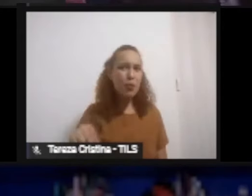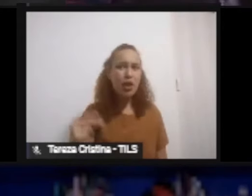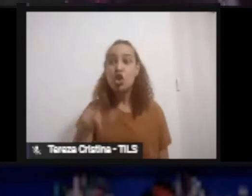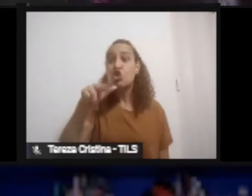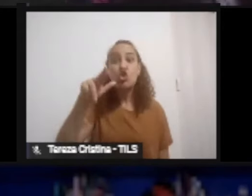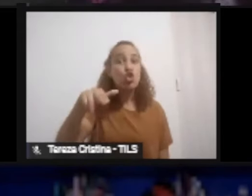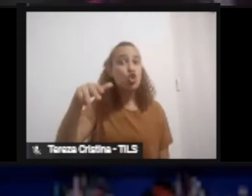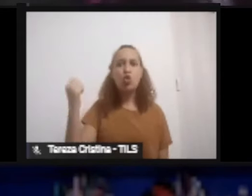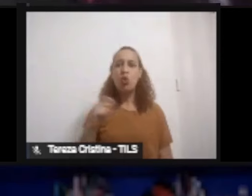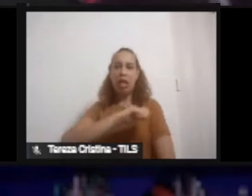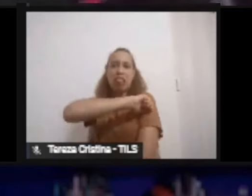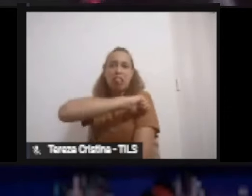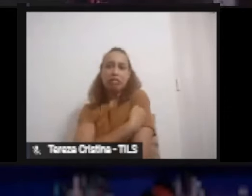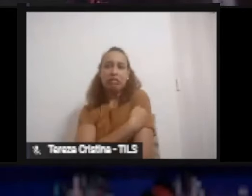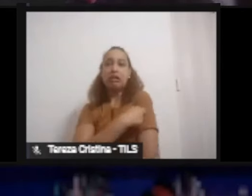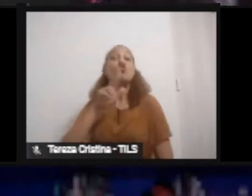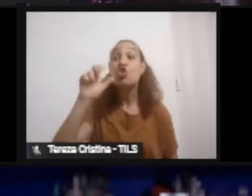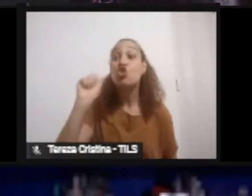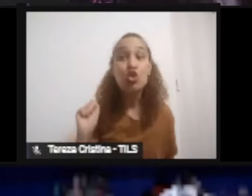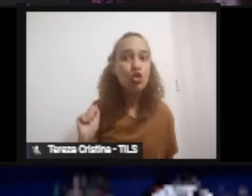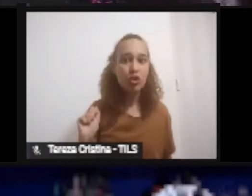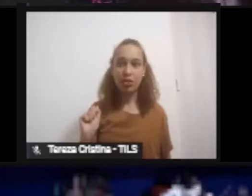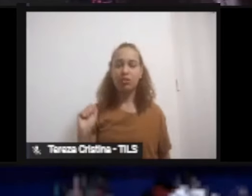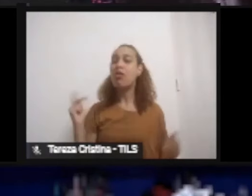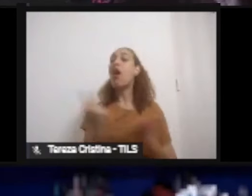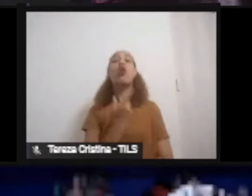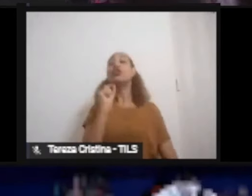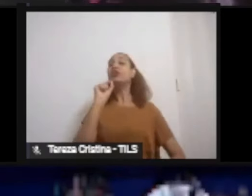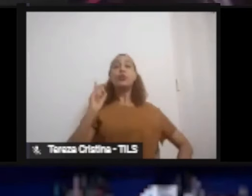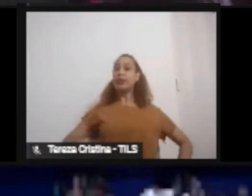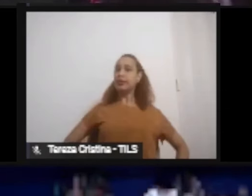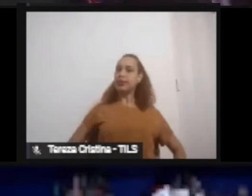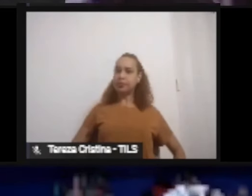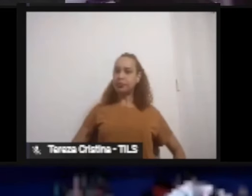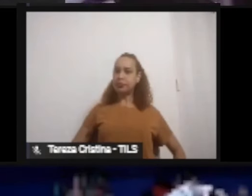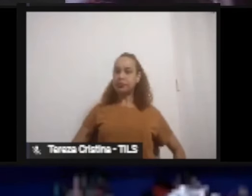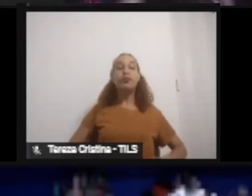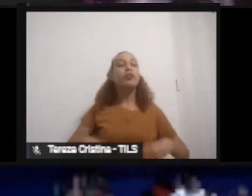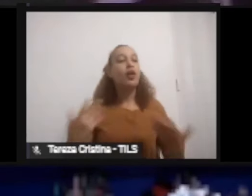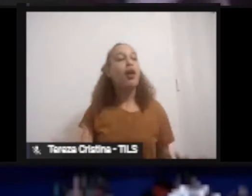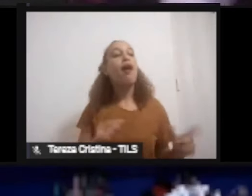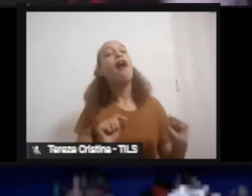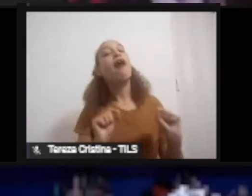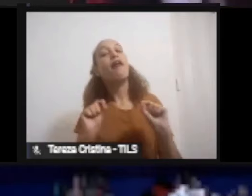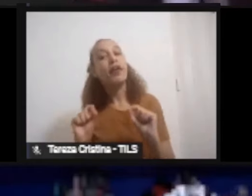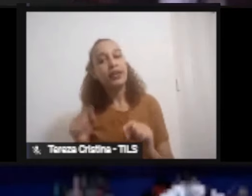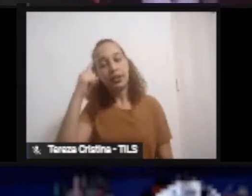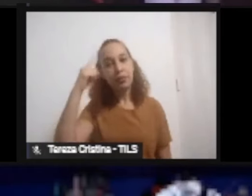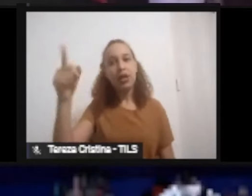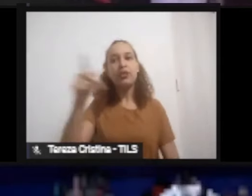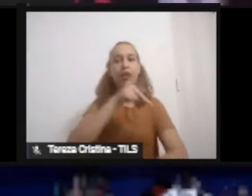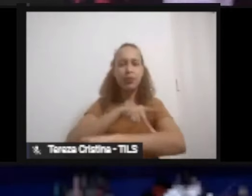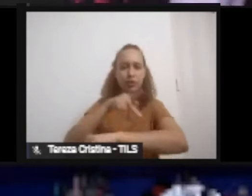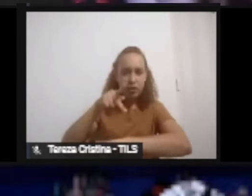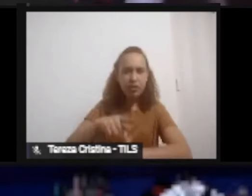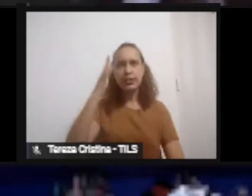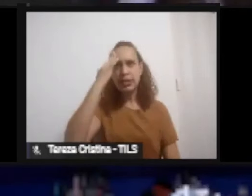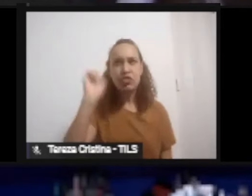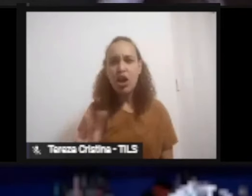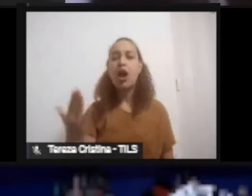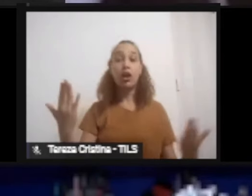levou beliscão. O que aconteceu com essas pessoas, então? Aí que vem isso que a pedagogia já descobriu, a